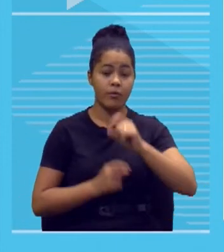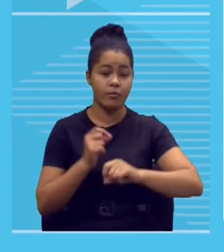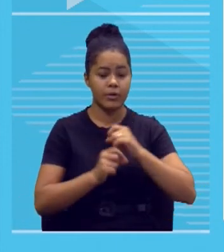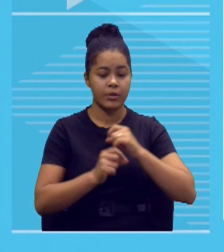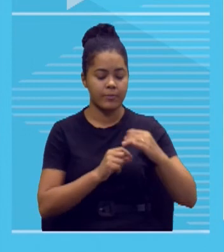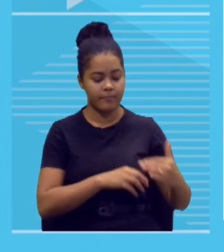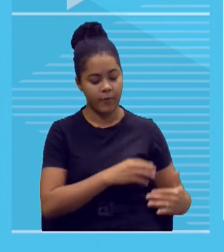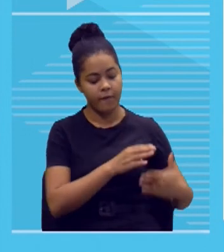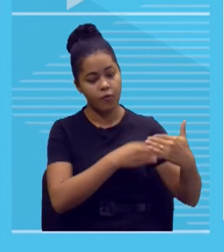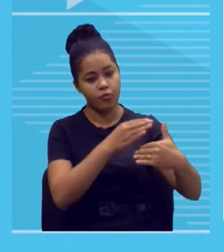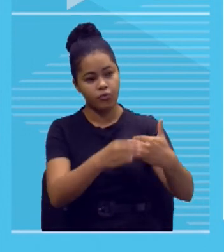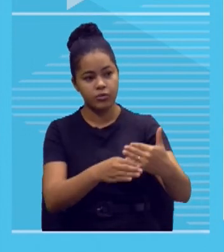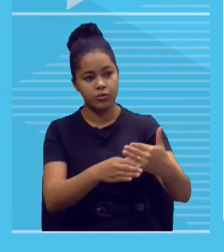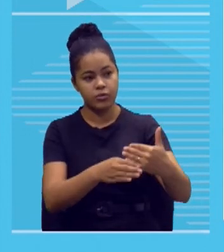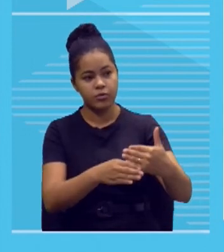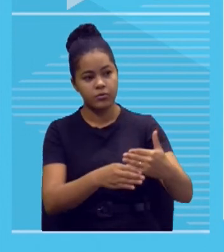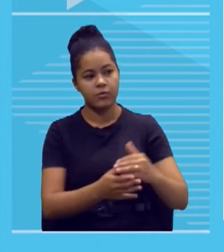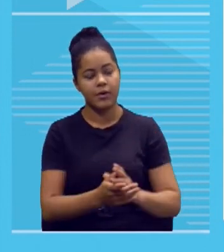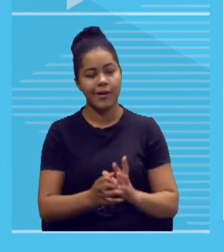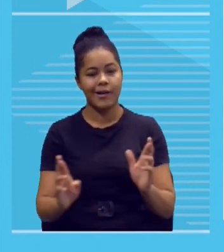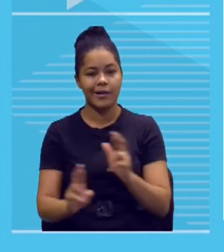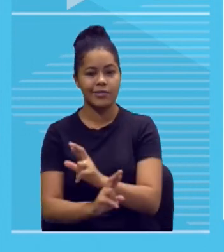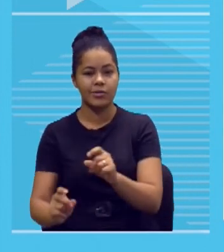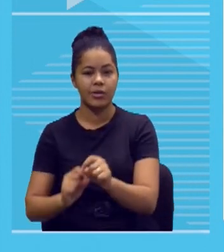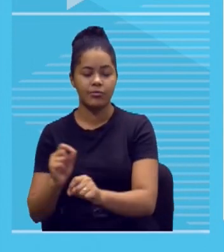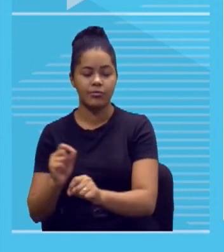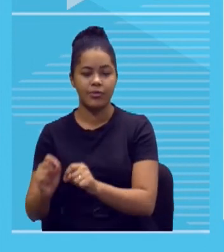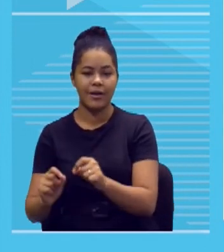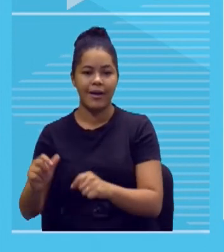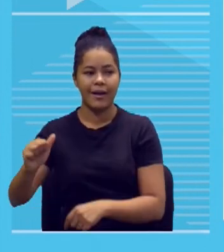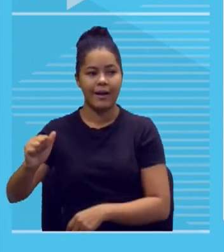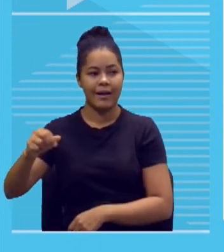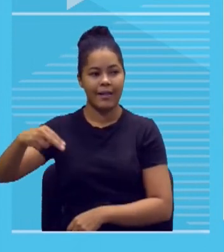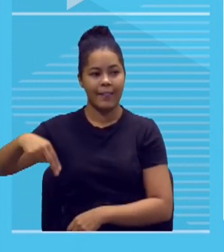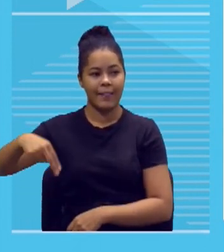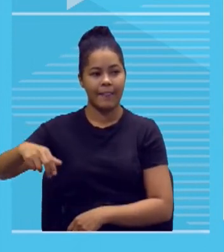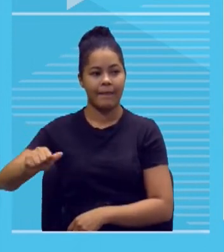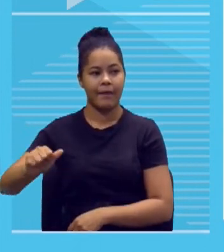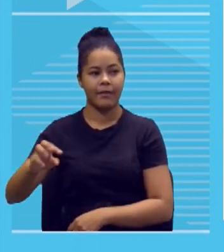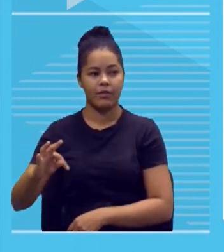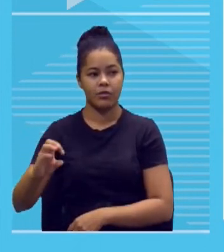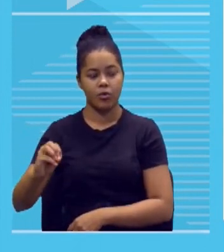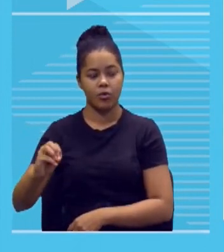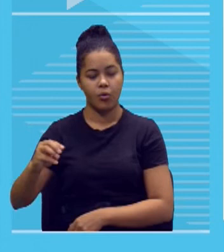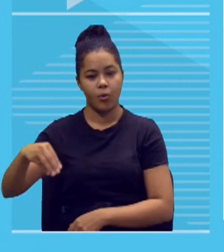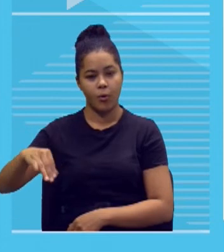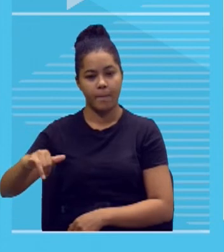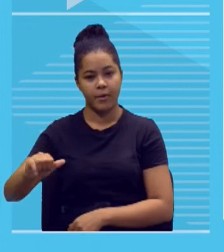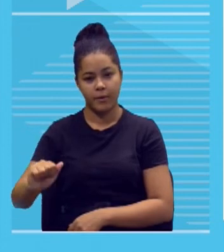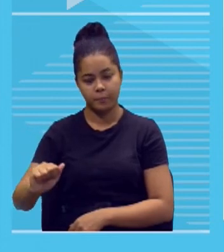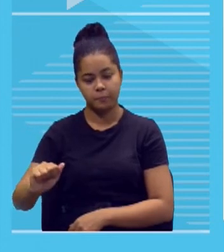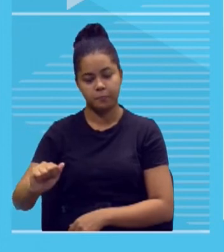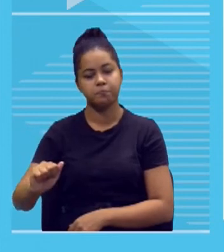tipo e anatômicas O que são órgãos homólogos